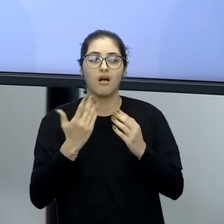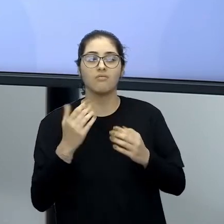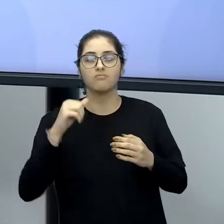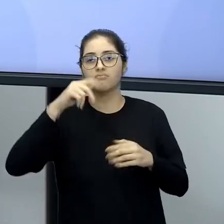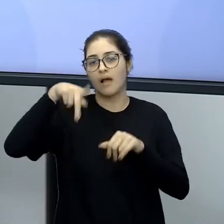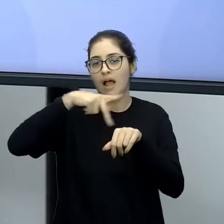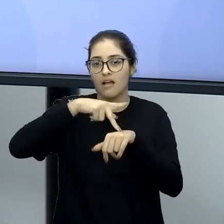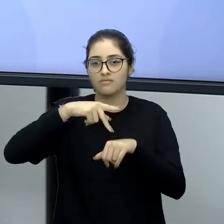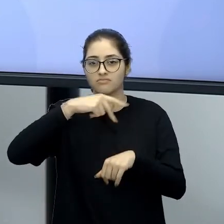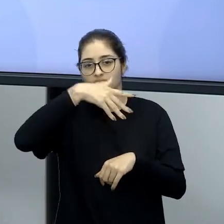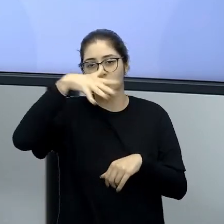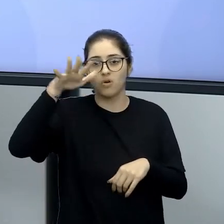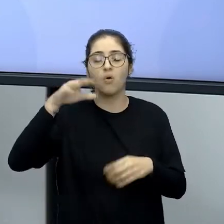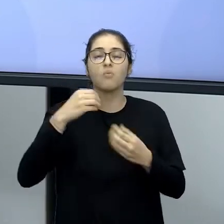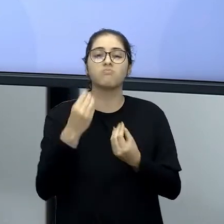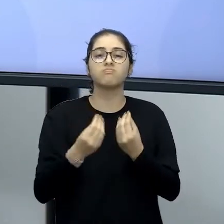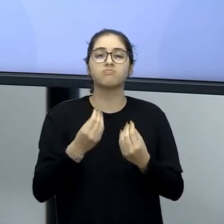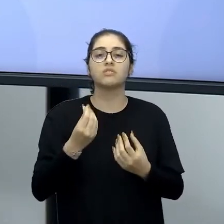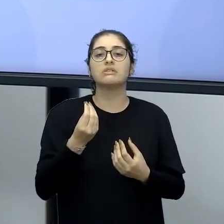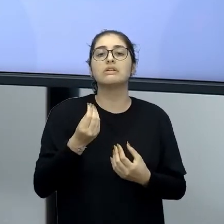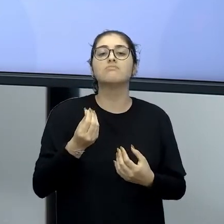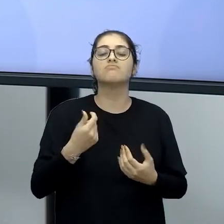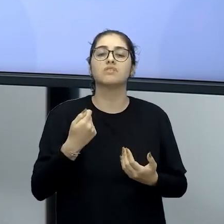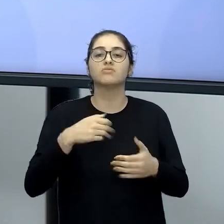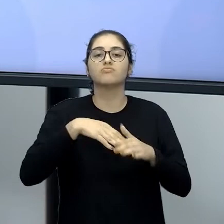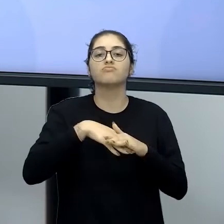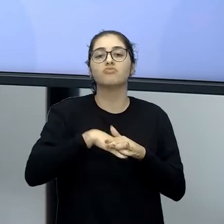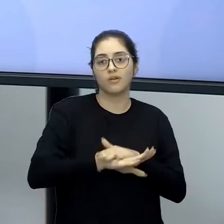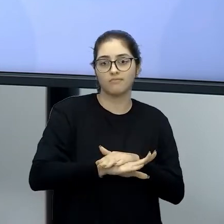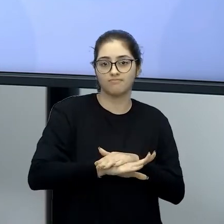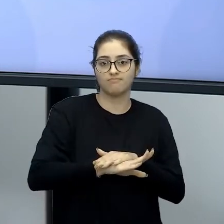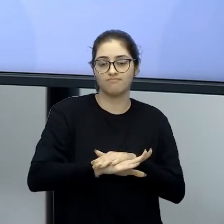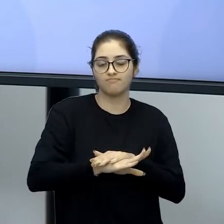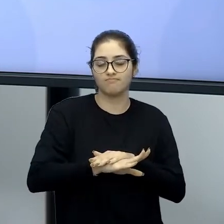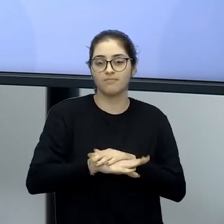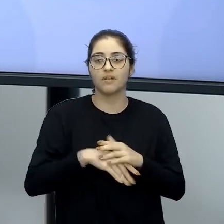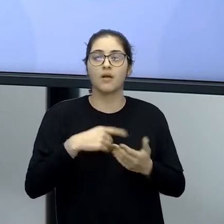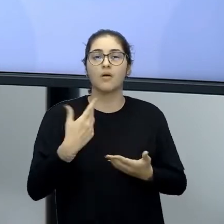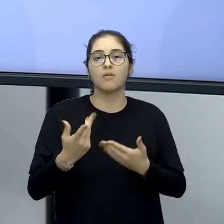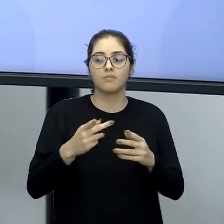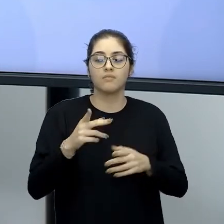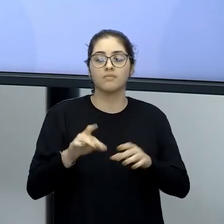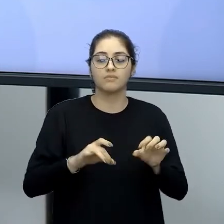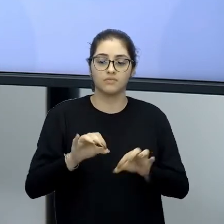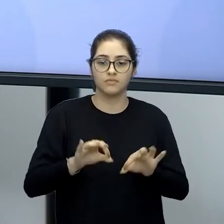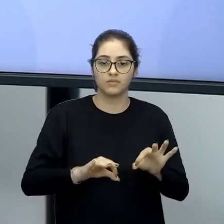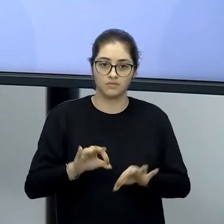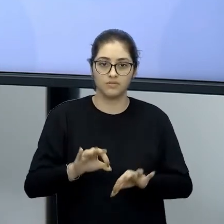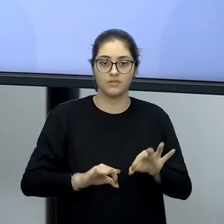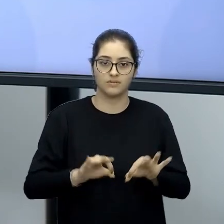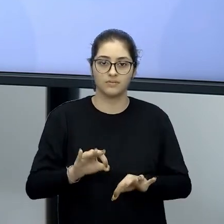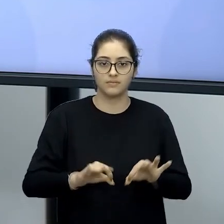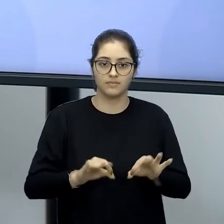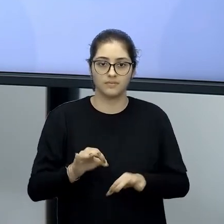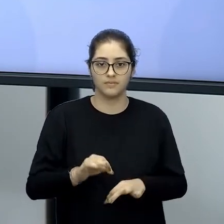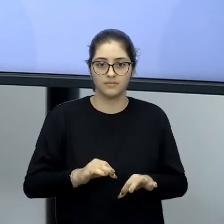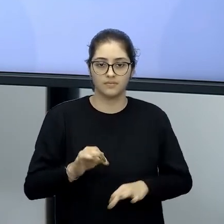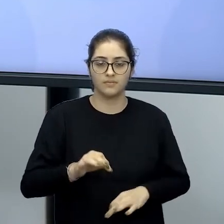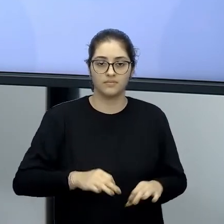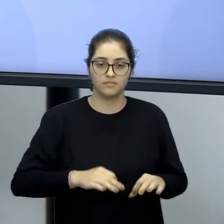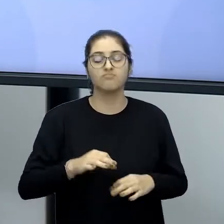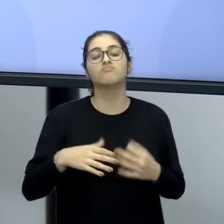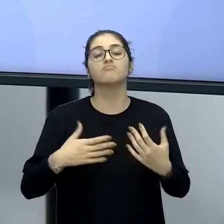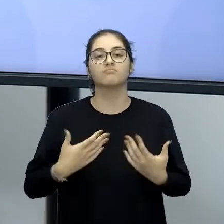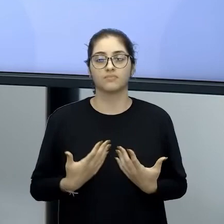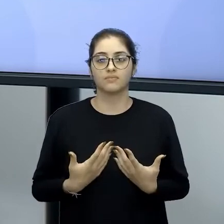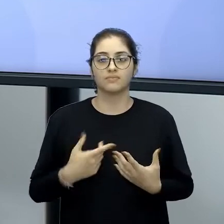quanto será que eu preciso guardar? Ou outros planos, né? Outros projetos aí. Depois, pode ainda construir um projeto estando